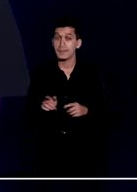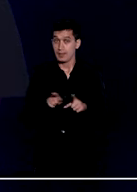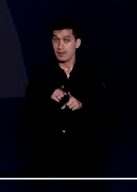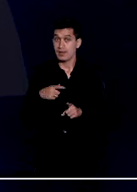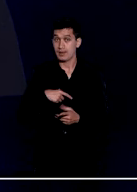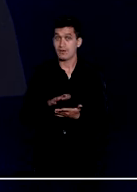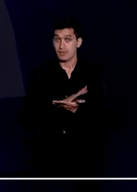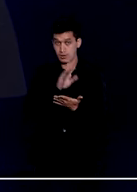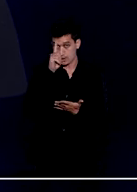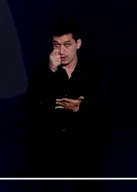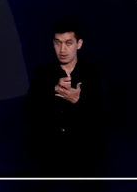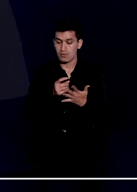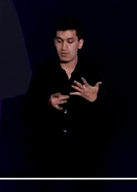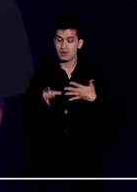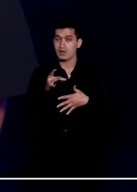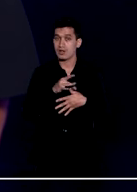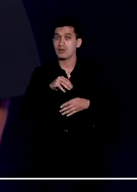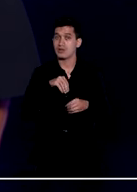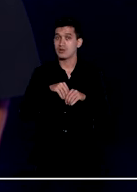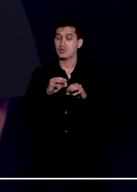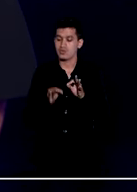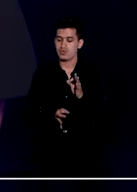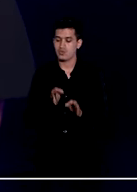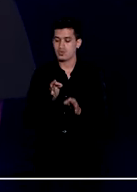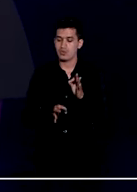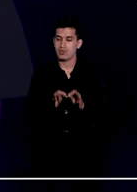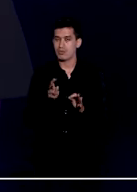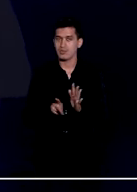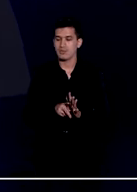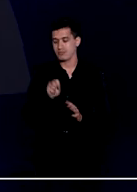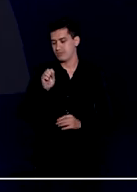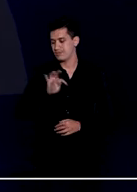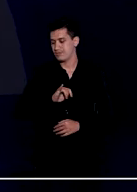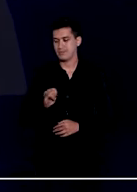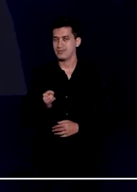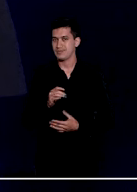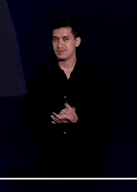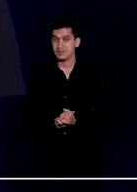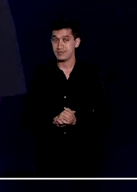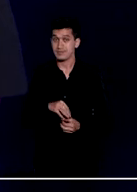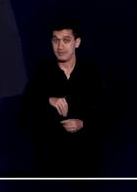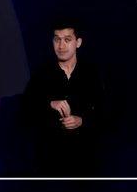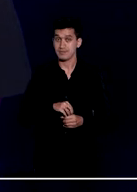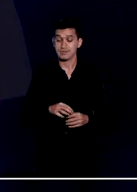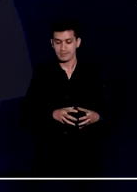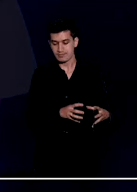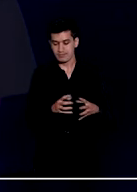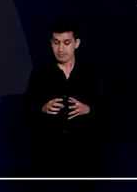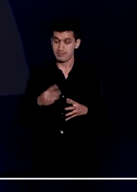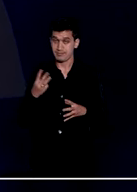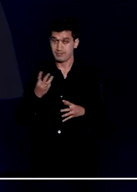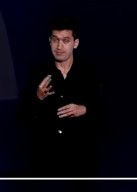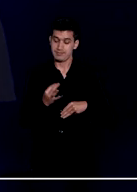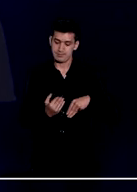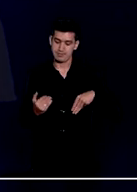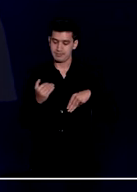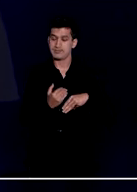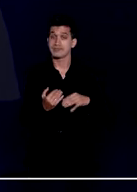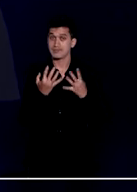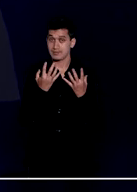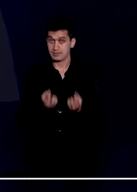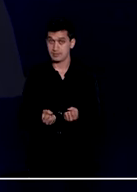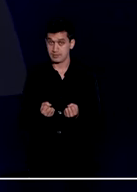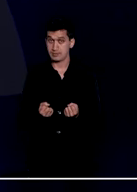foram destaque nos julgamentos colegiados do STJ na terceira turma os ministros admitiram o